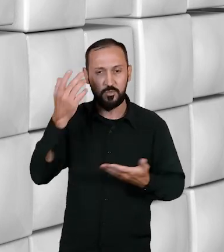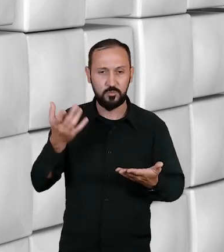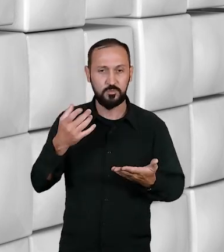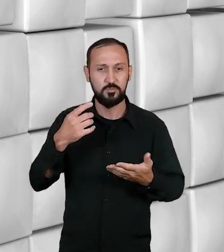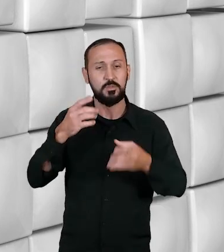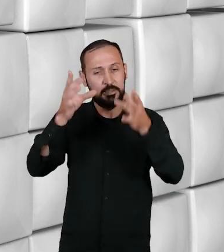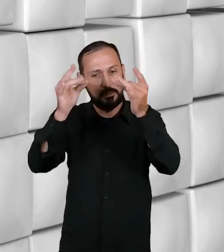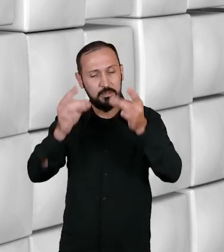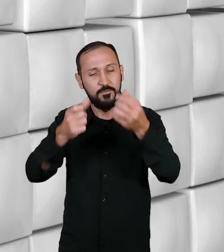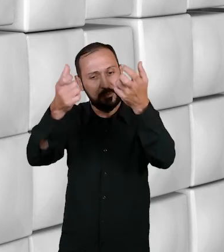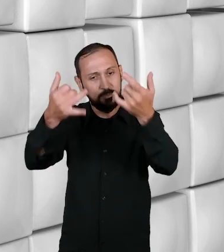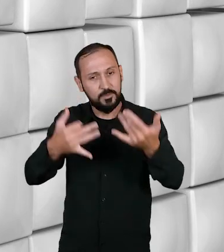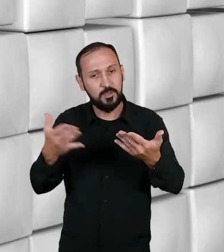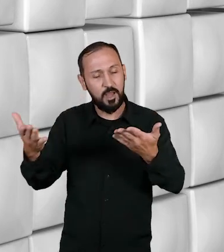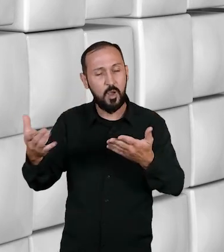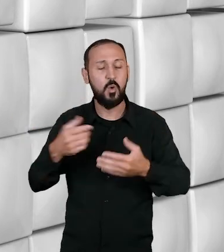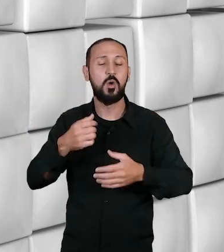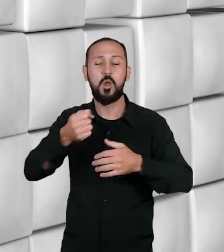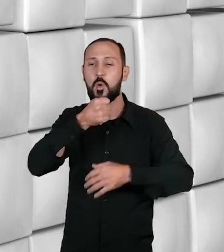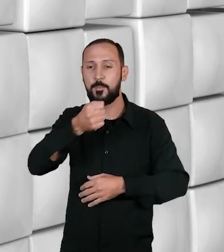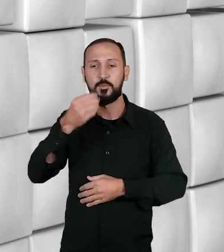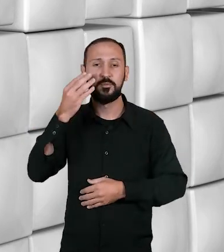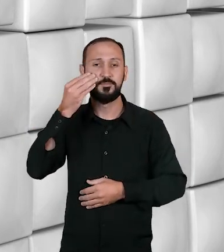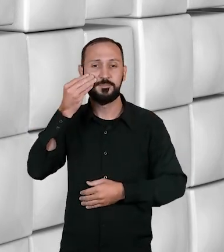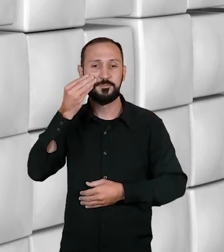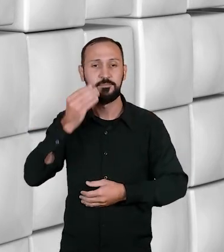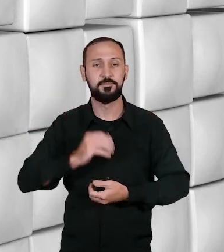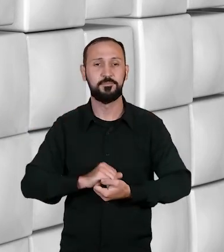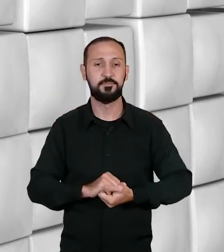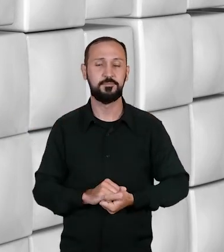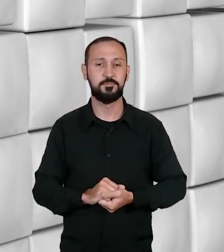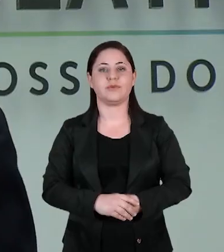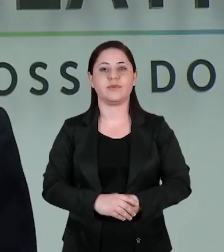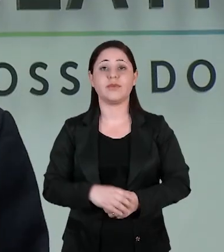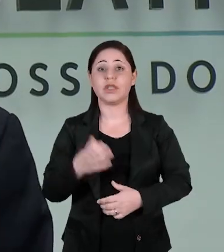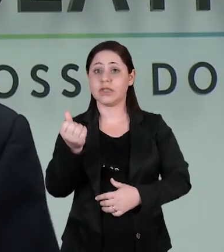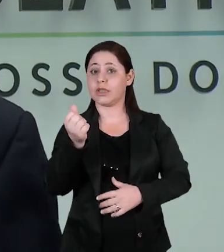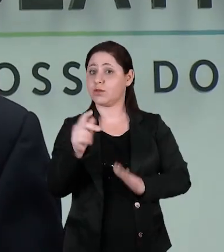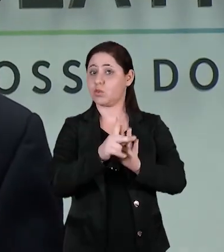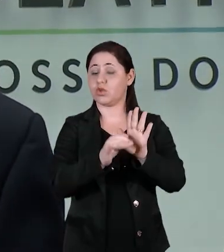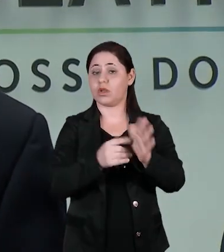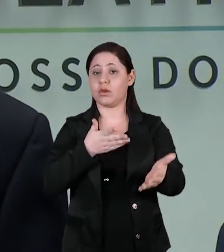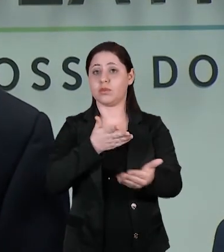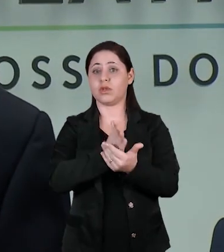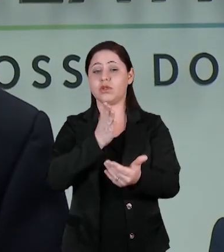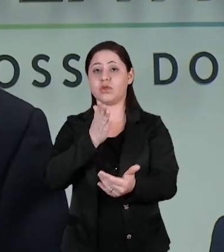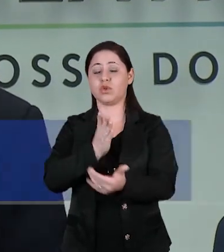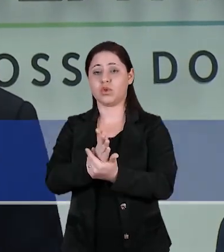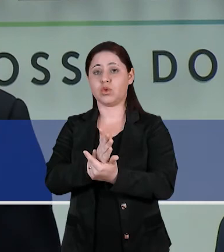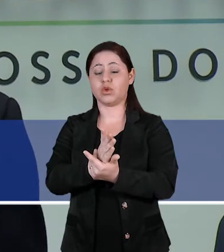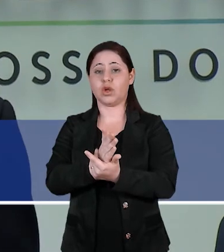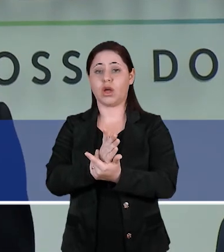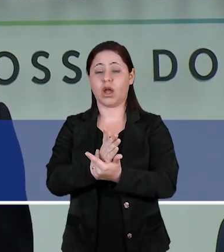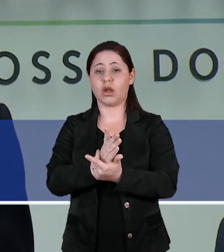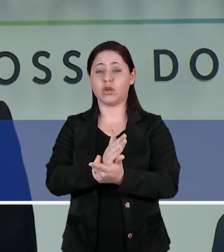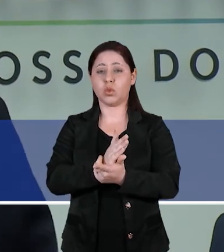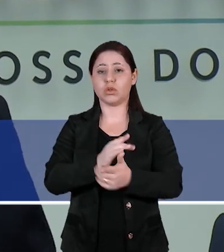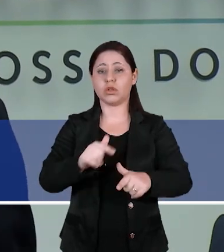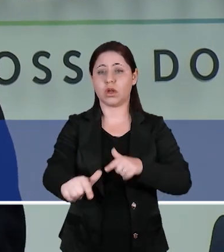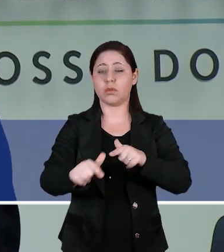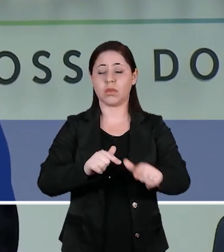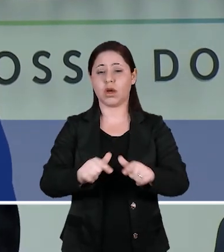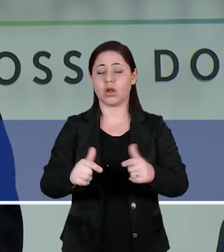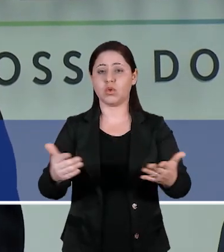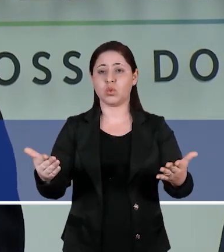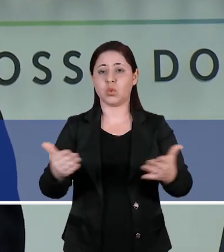Os detalhes você confere com o repórter Kleber Claios. 6 projetos foram aprovados durante a ordem do dia aqui